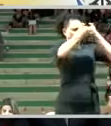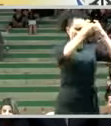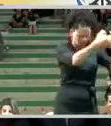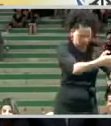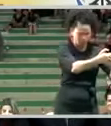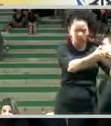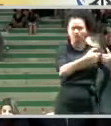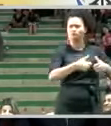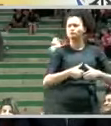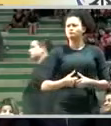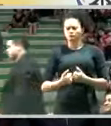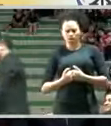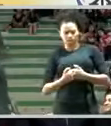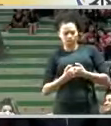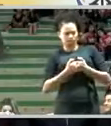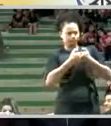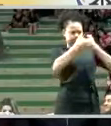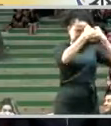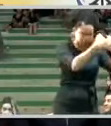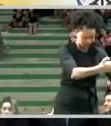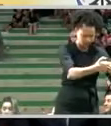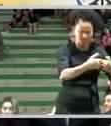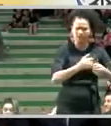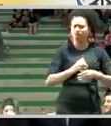levar, fez colocar.